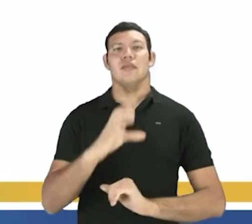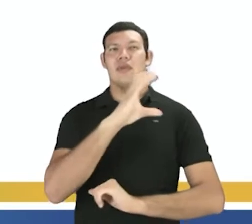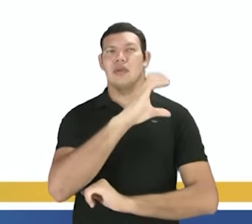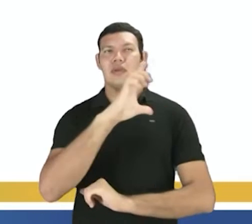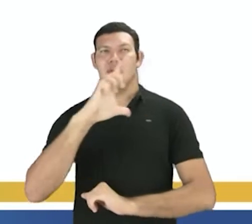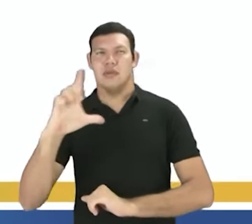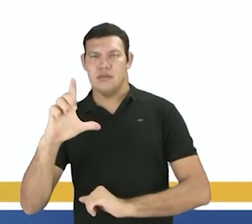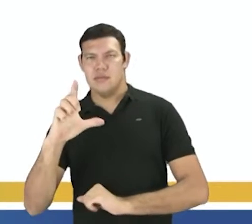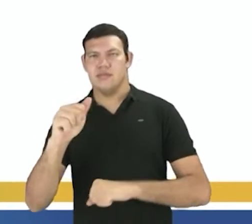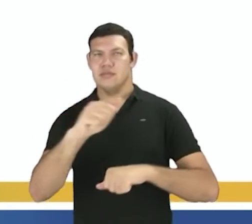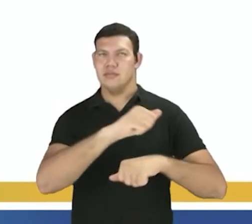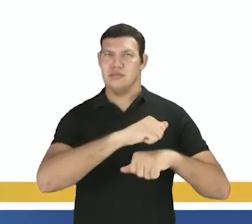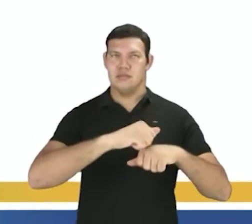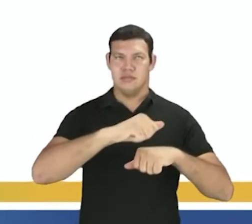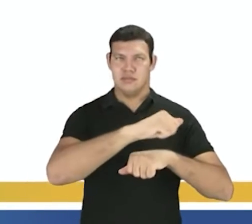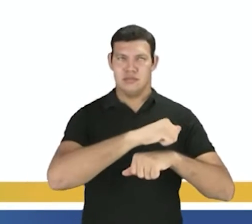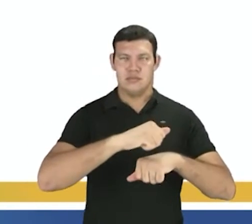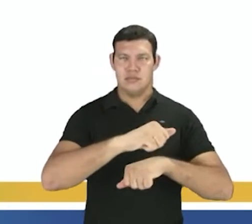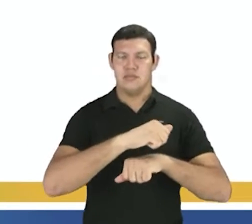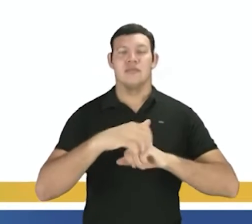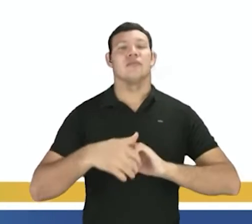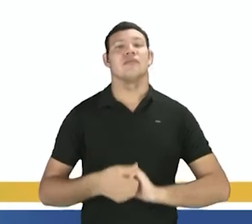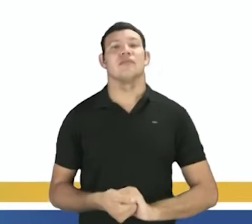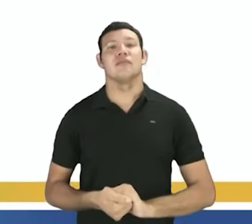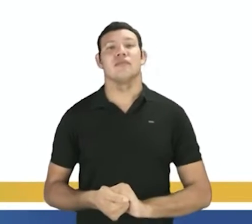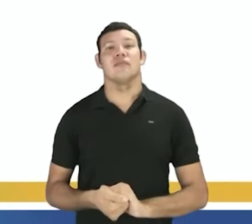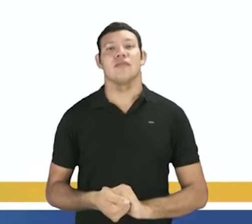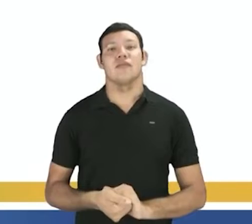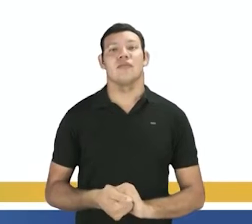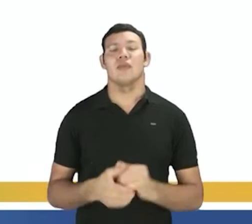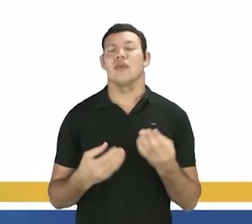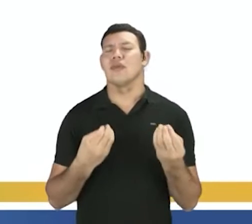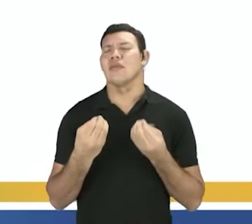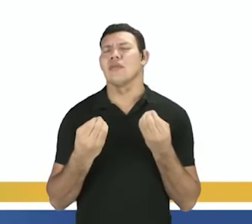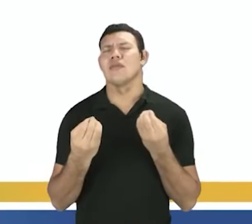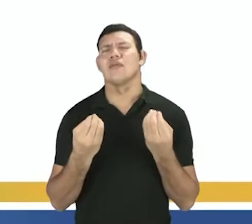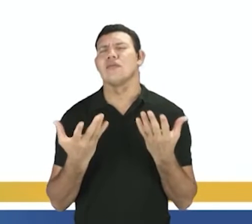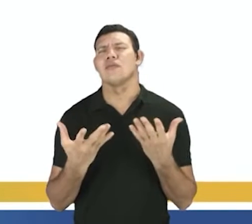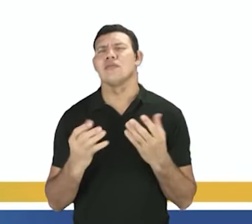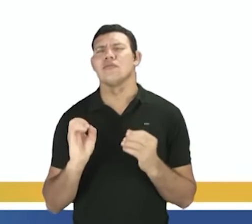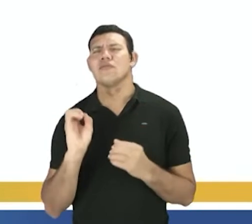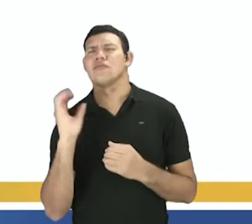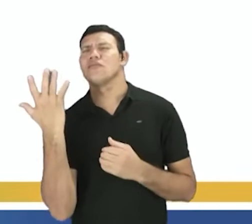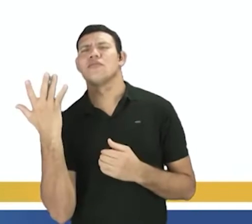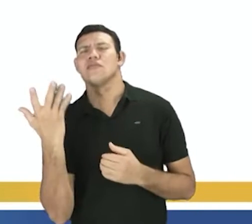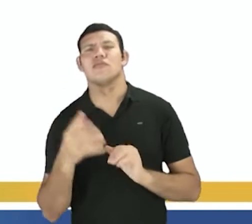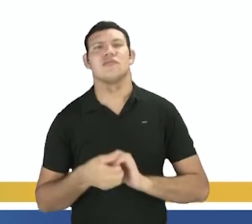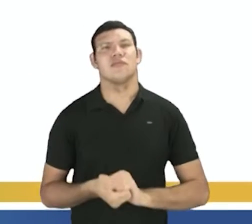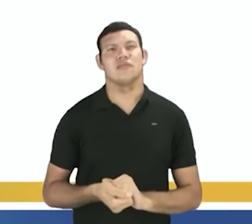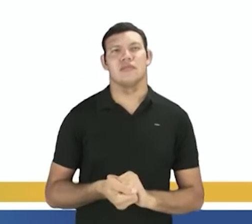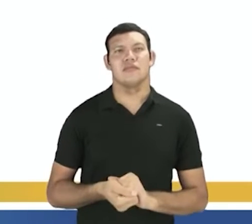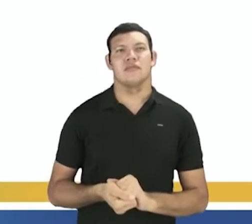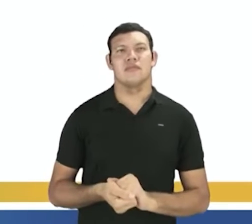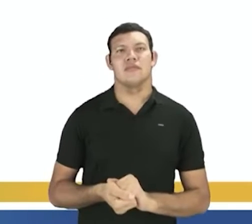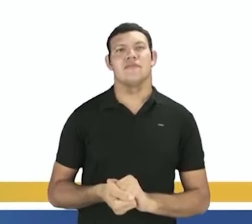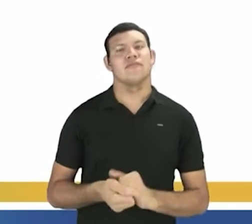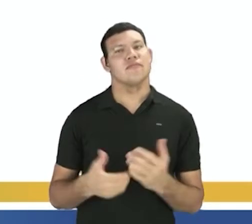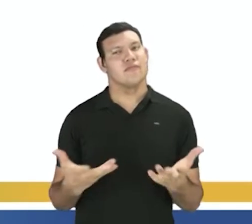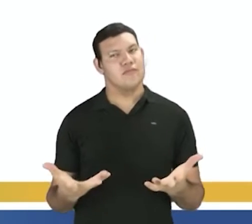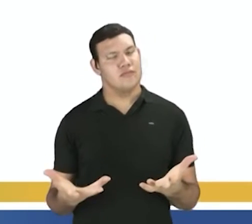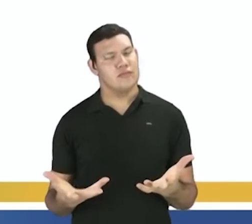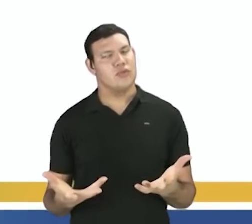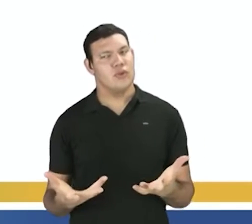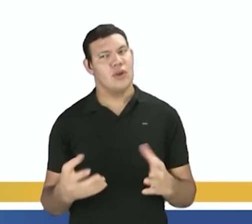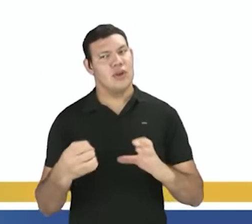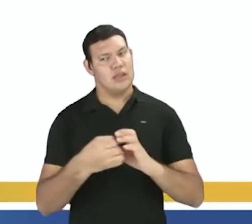Classificação dos advérbios. A classificação dos advérbios ocorre a partir da circunstância que expressam. Com isso,